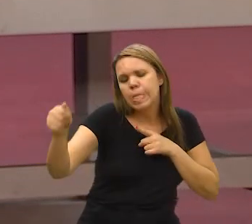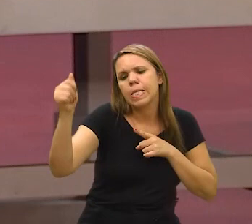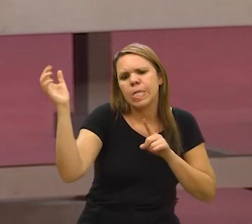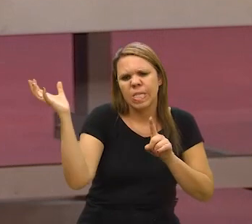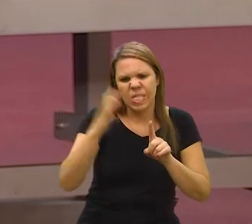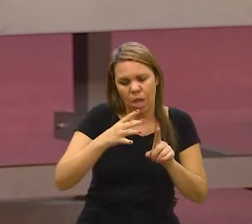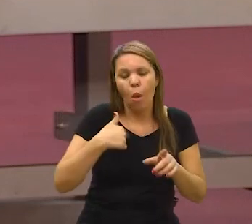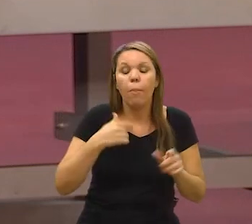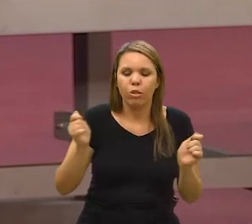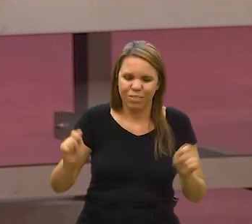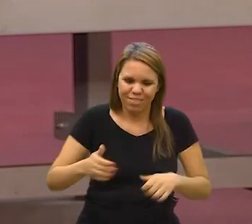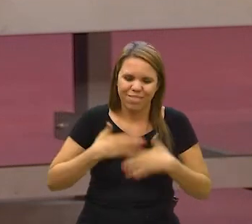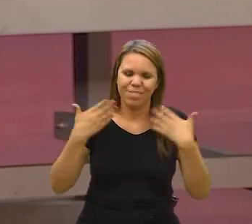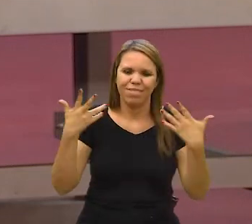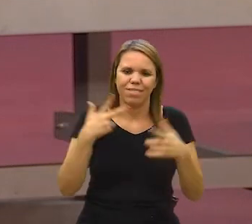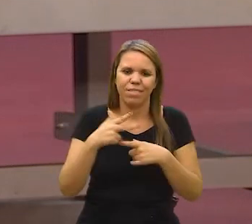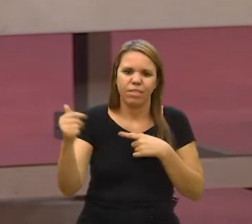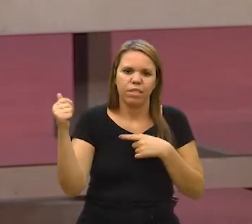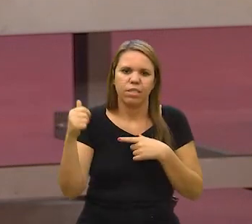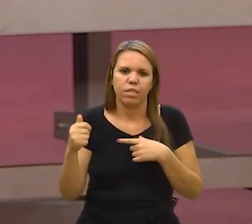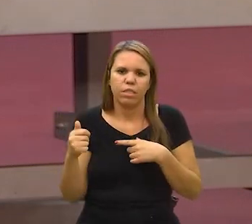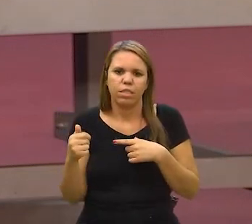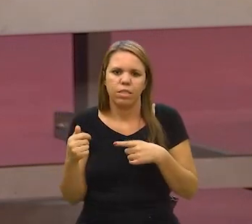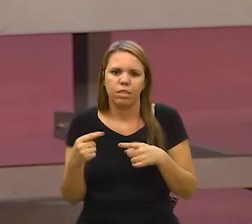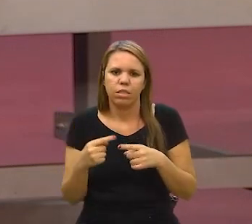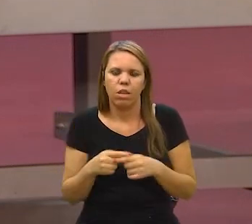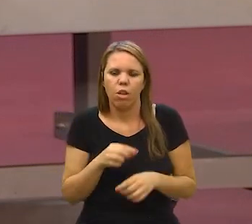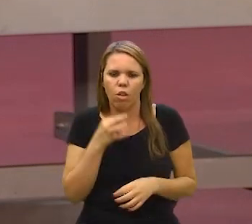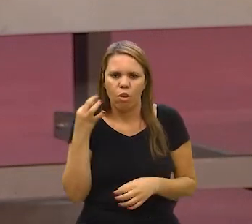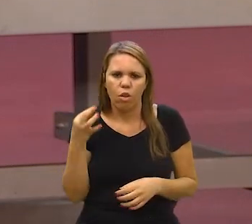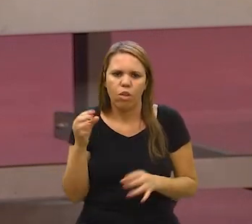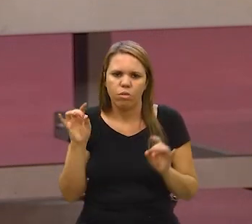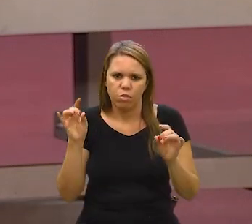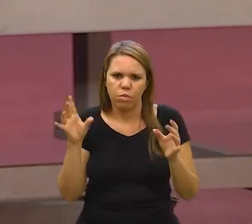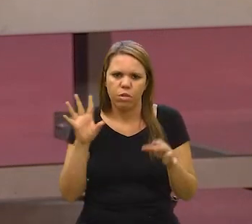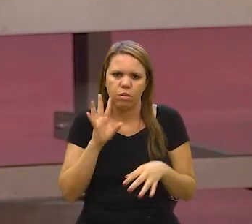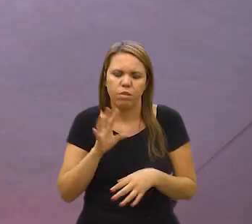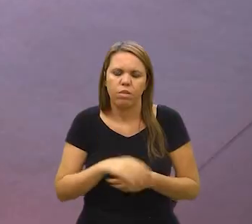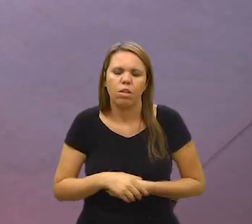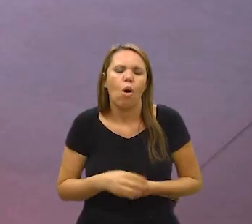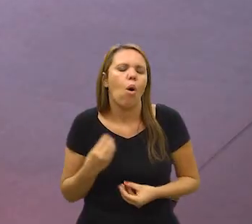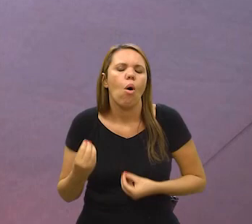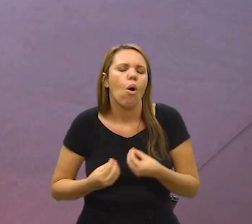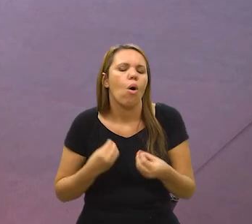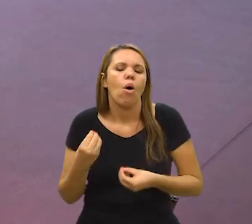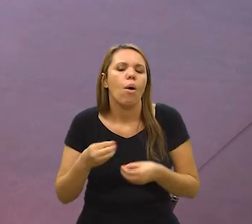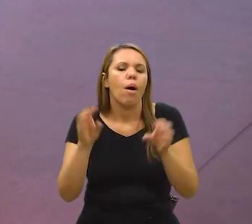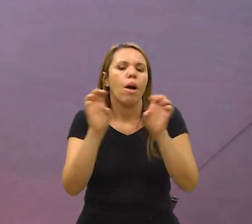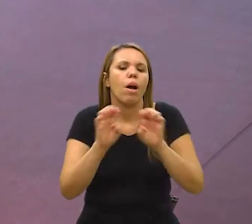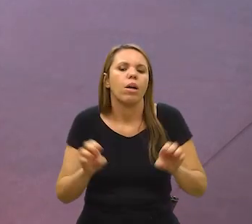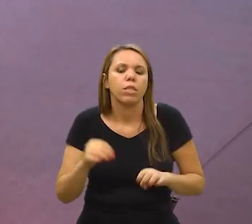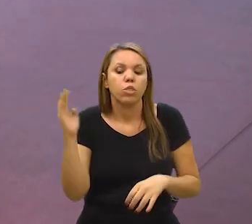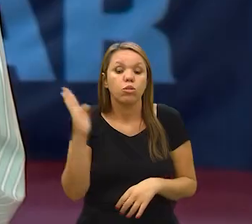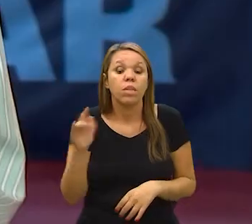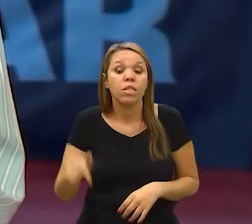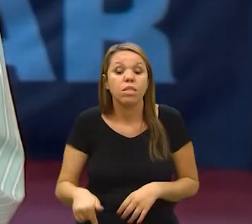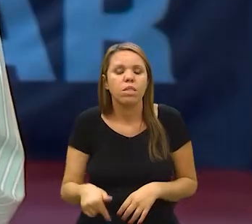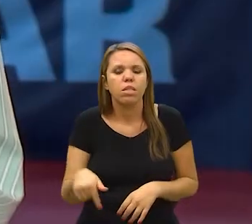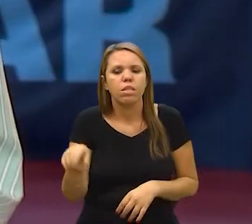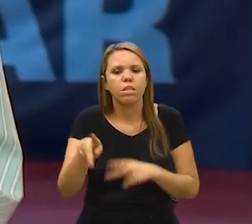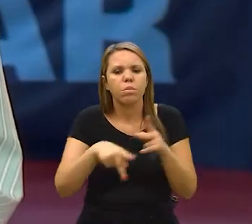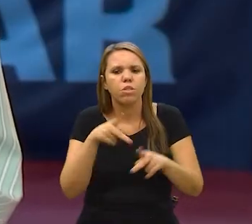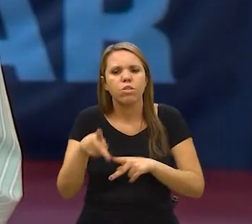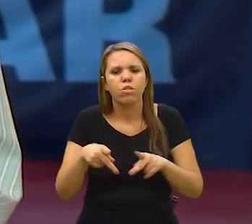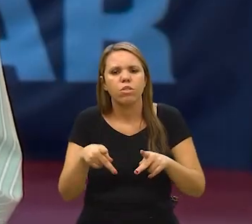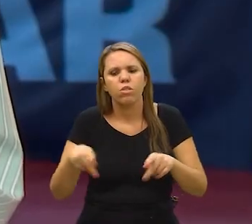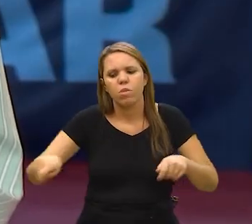ganhar, eu posso surpreender contando aí com um cruzamento bom, um chaveamento bacana. Como é que é a estrutura no Brasil para